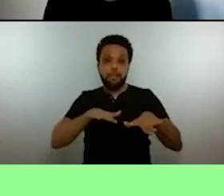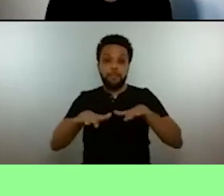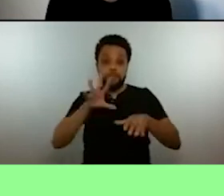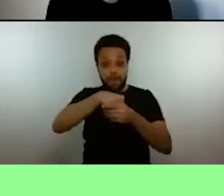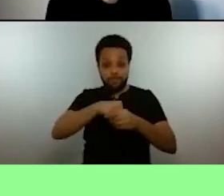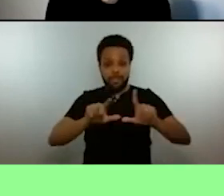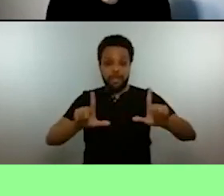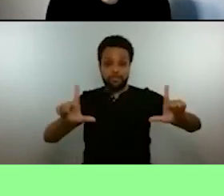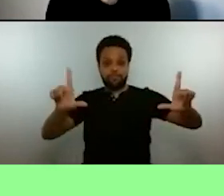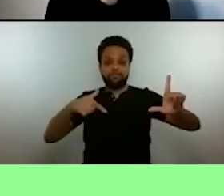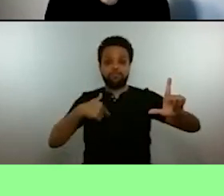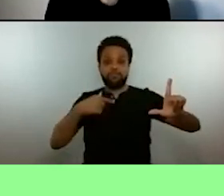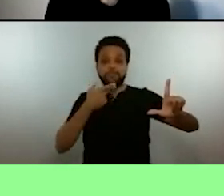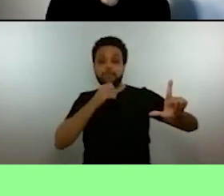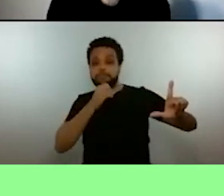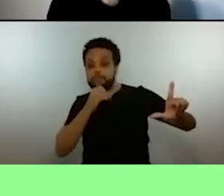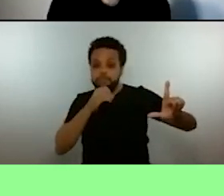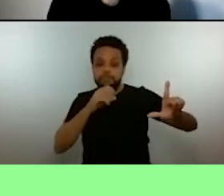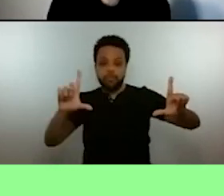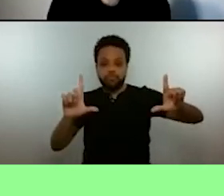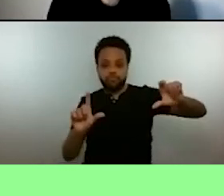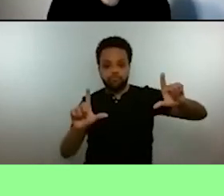com o